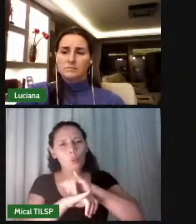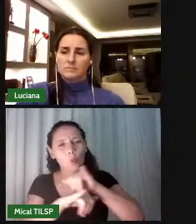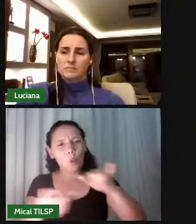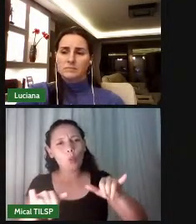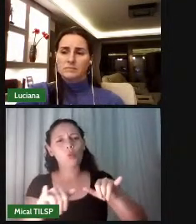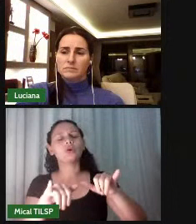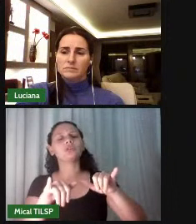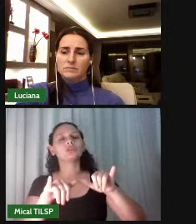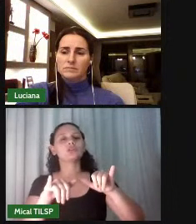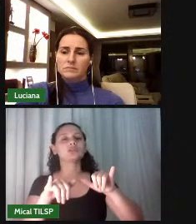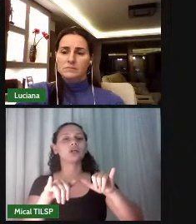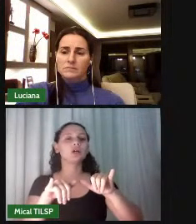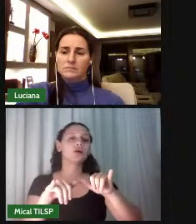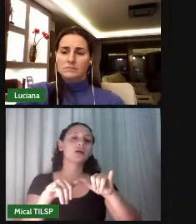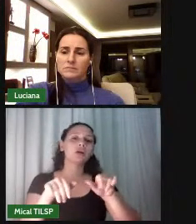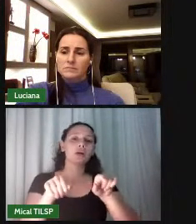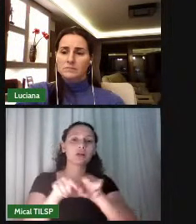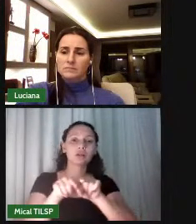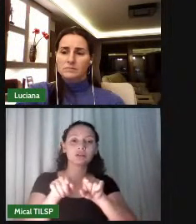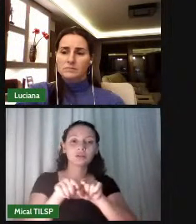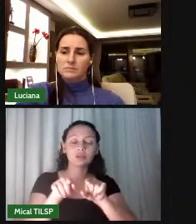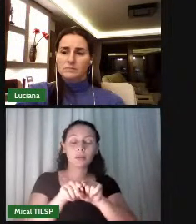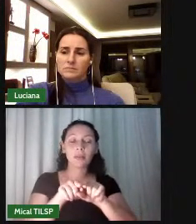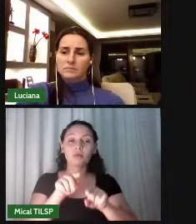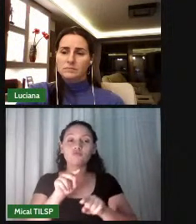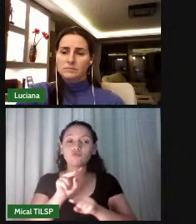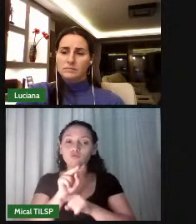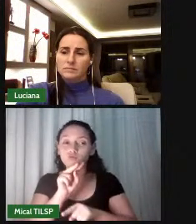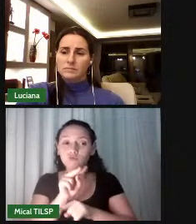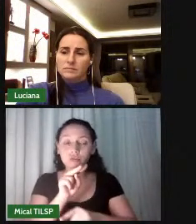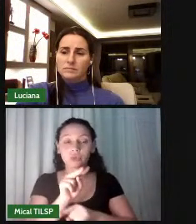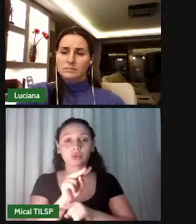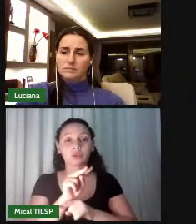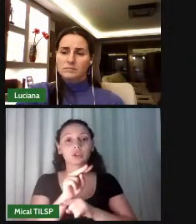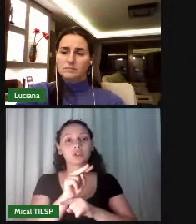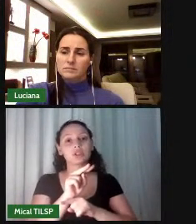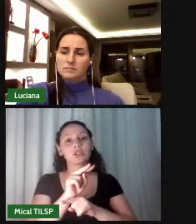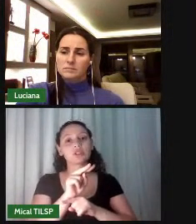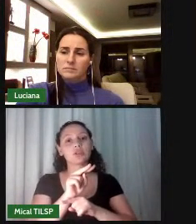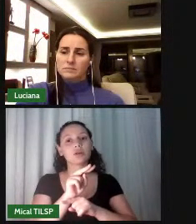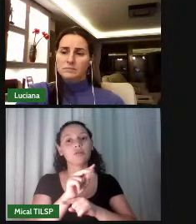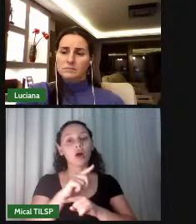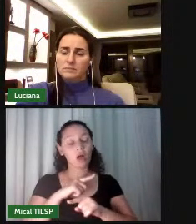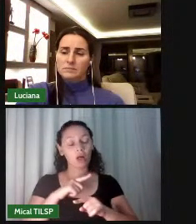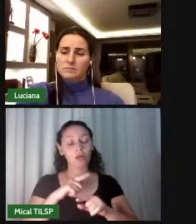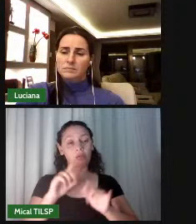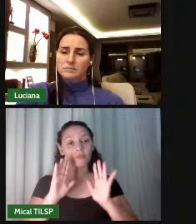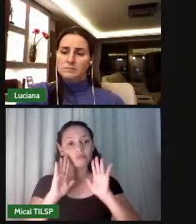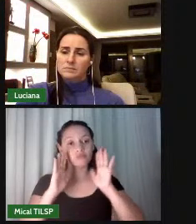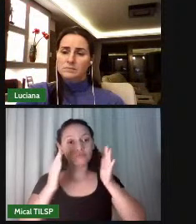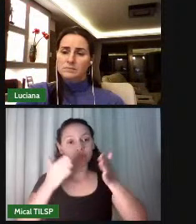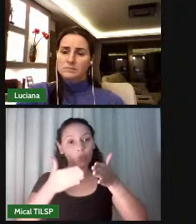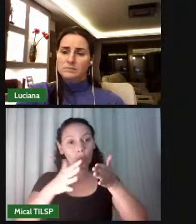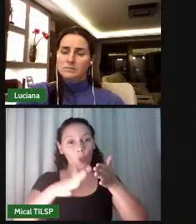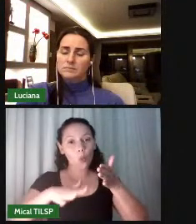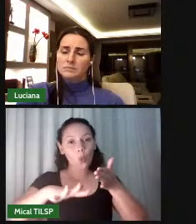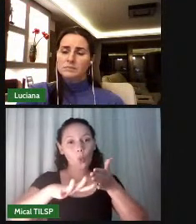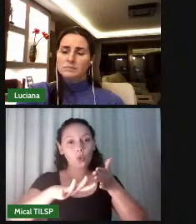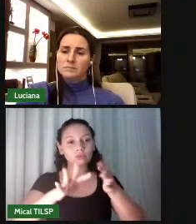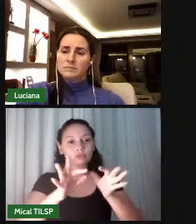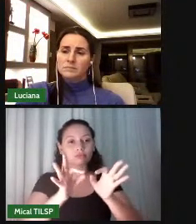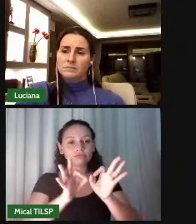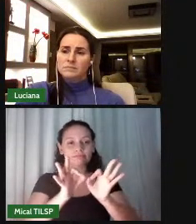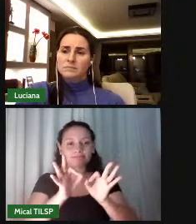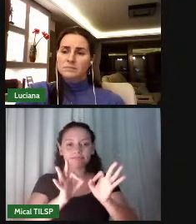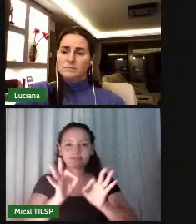você vê que há uma linha de atuação, tá? E é muito bem planejada pelos